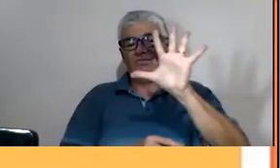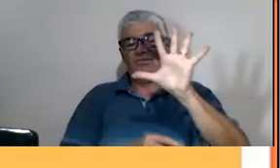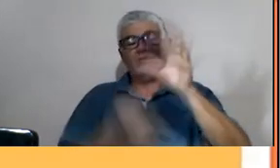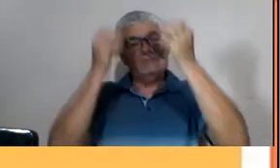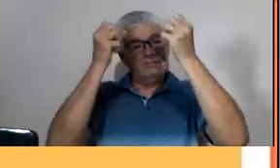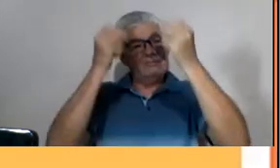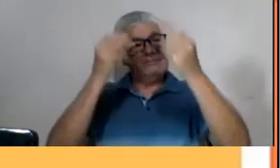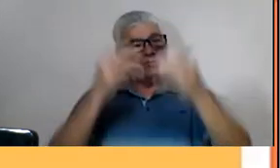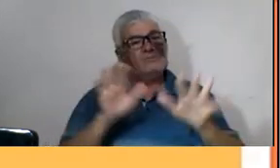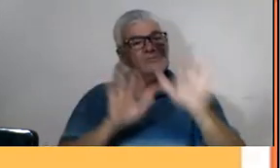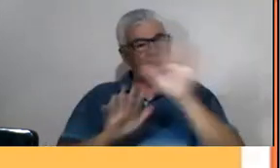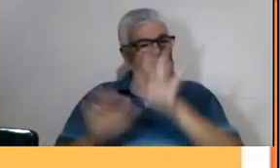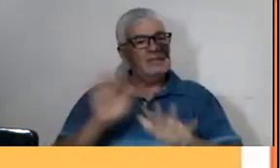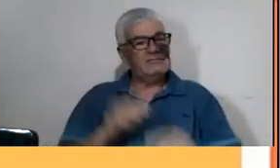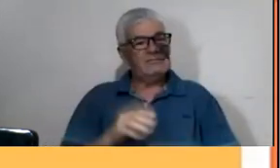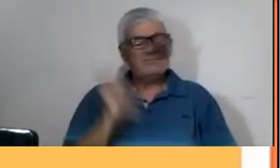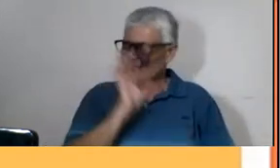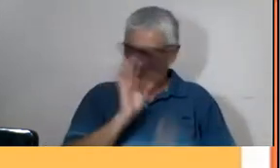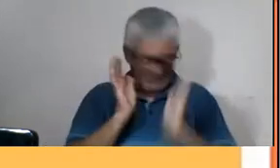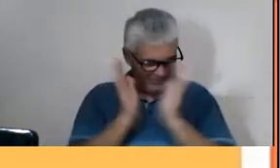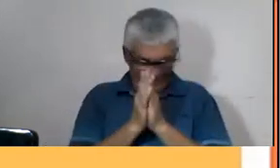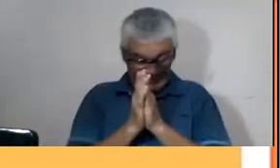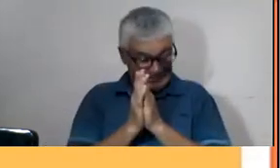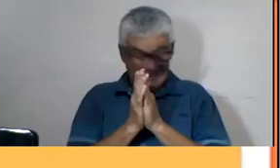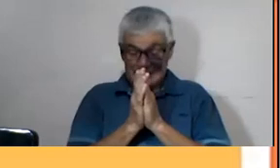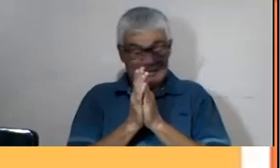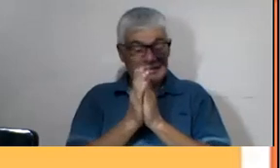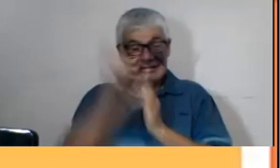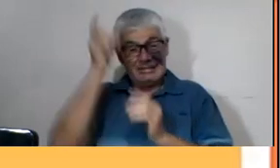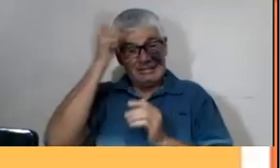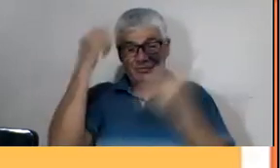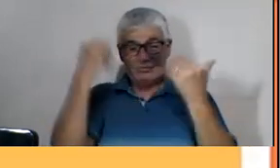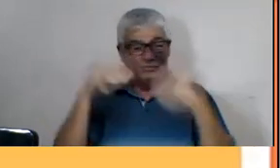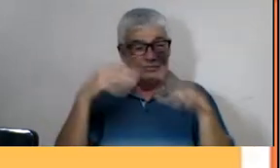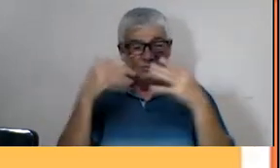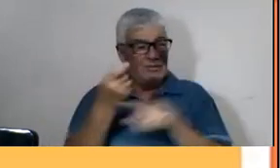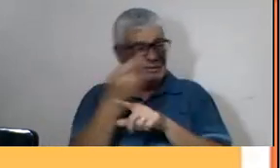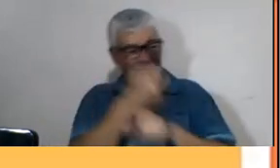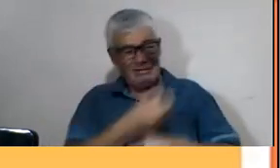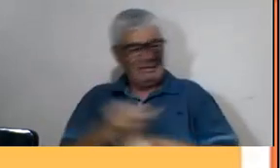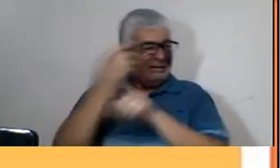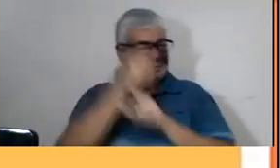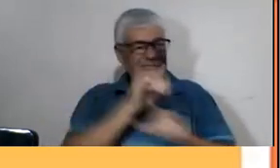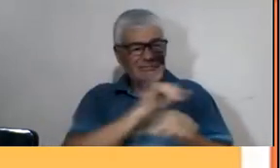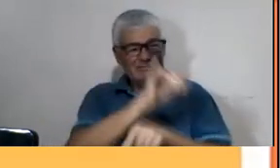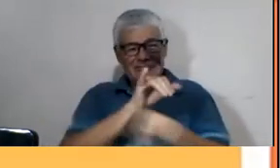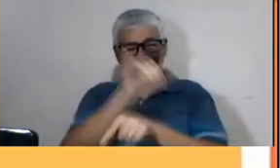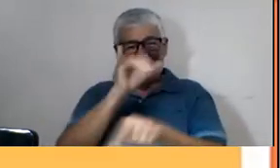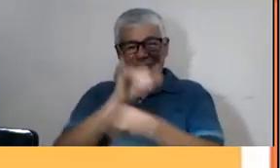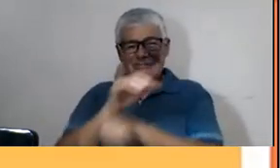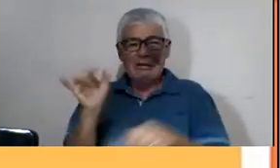foi o Nabucodonosor, né? Ele só levou os utensílios do templo. Então, tirou muita coisa, não fez assim,